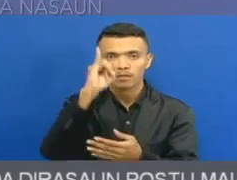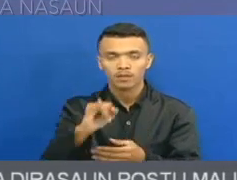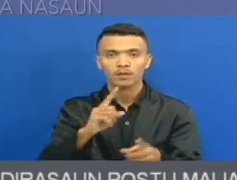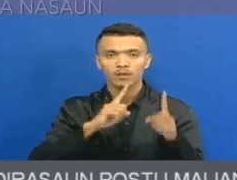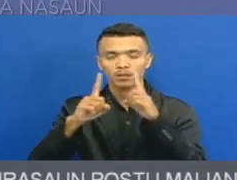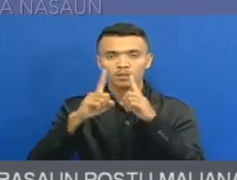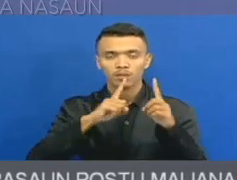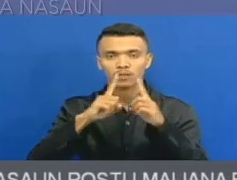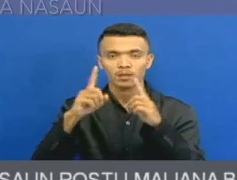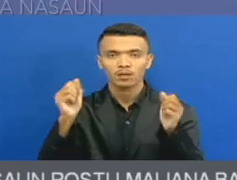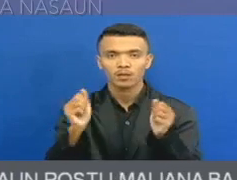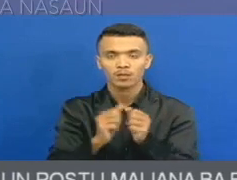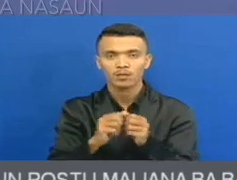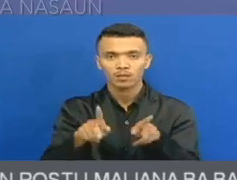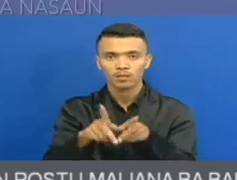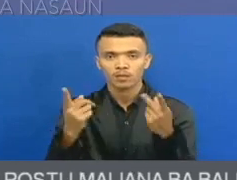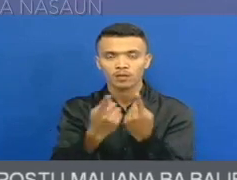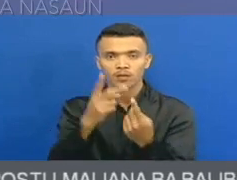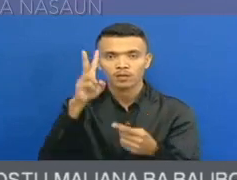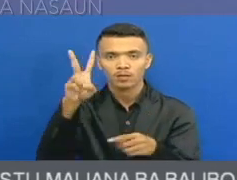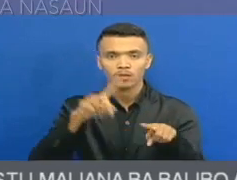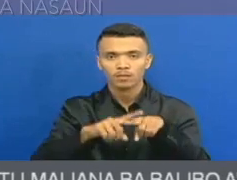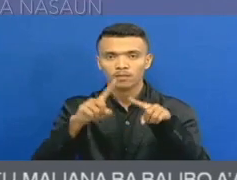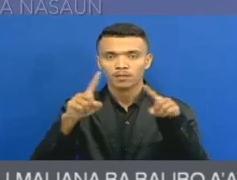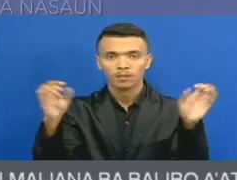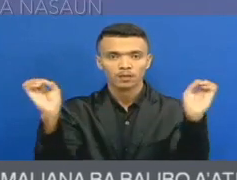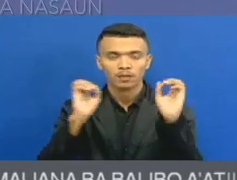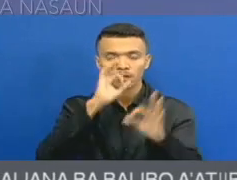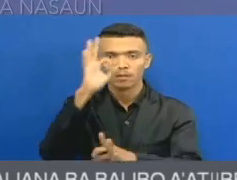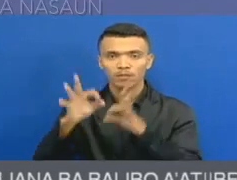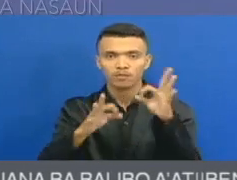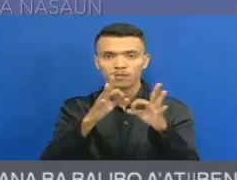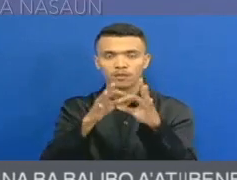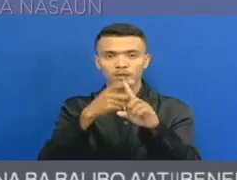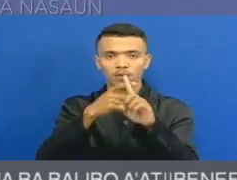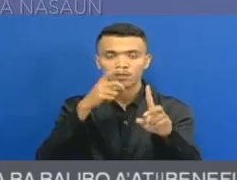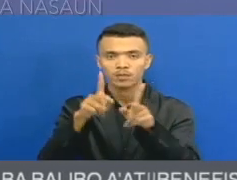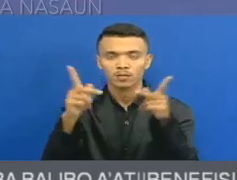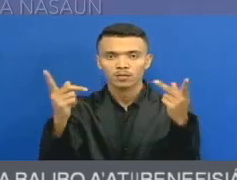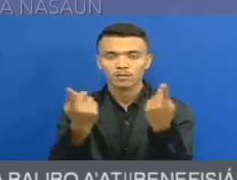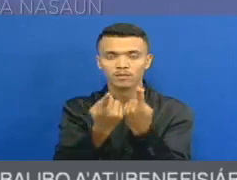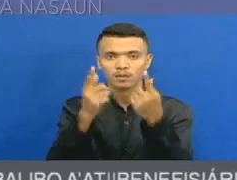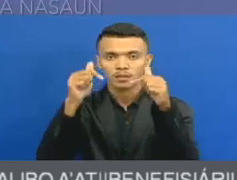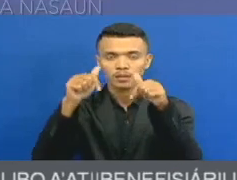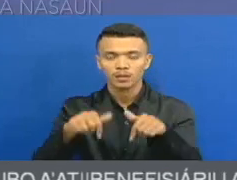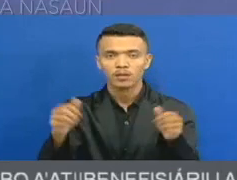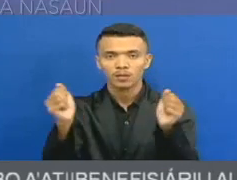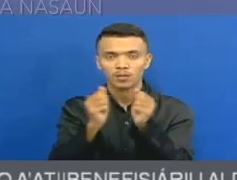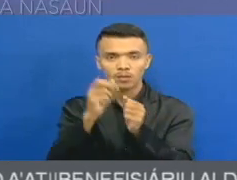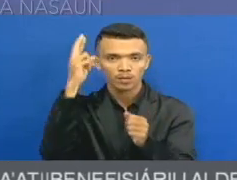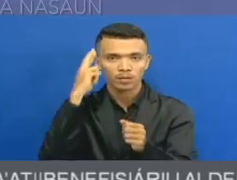Rua, mas bem lá consegue também confiança que se companhias refere, por razão que